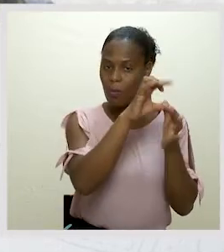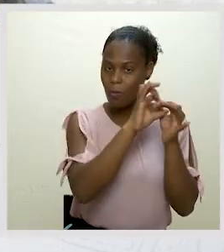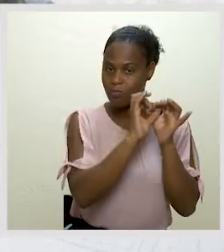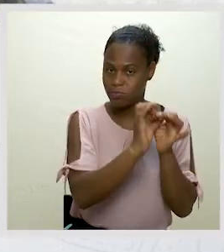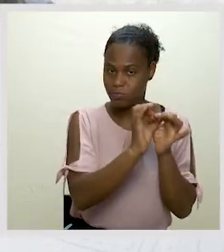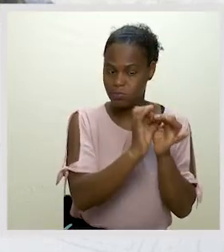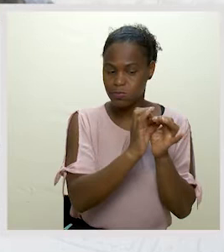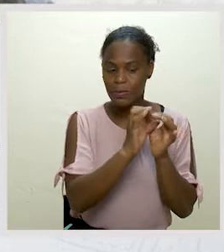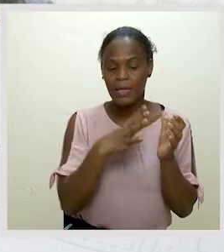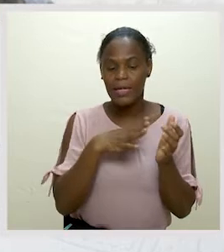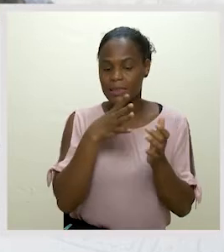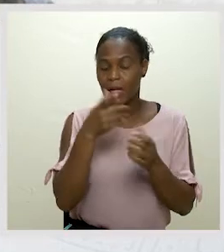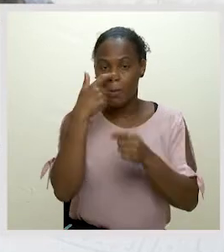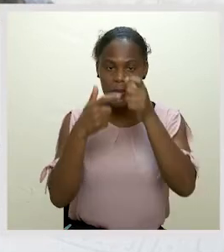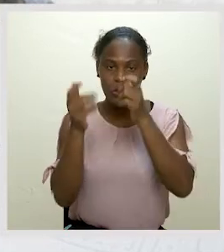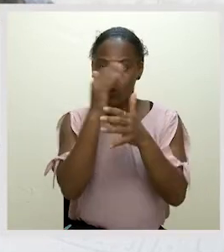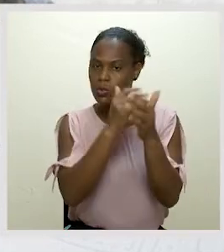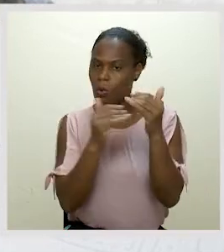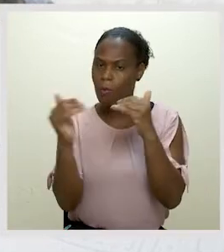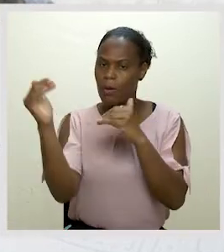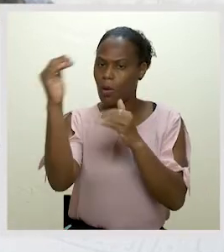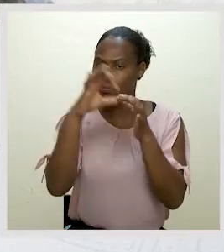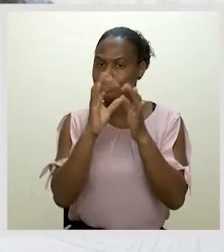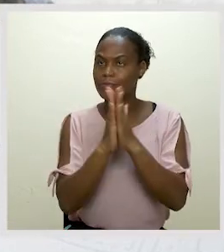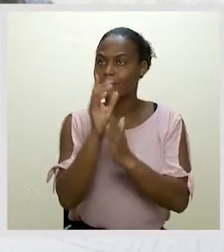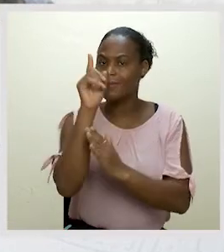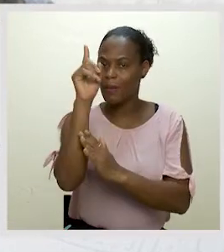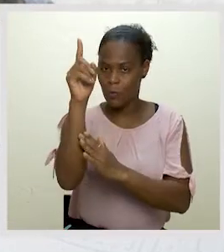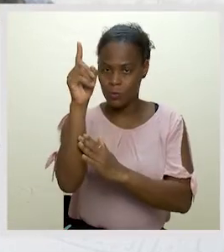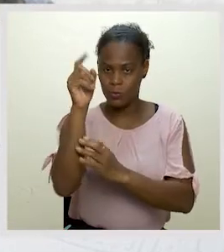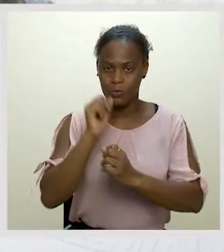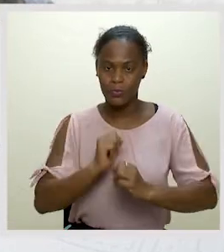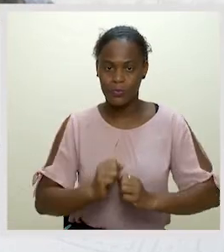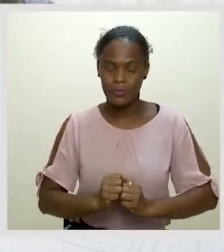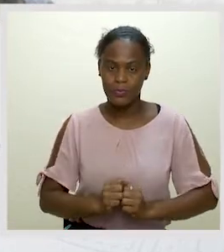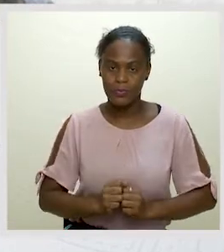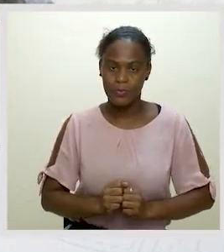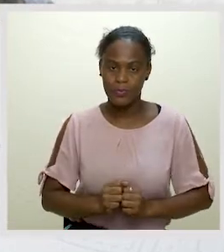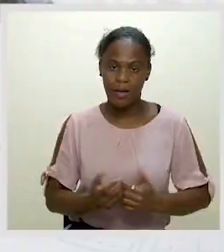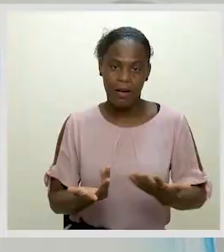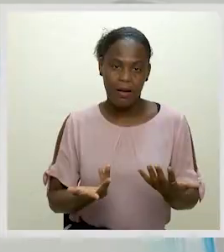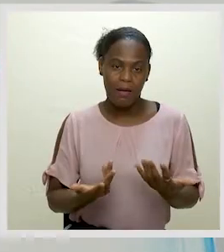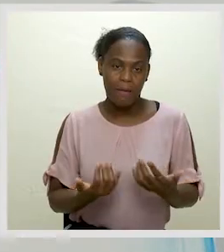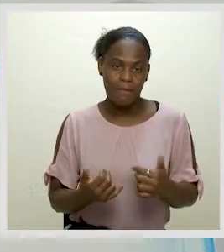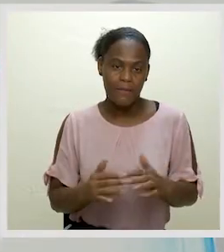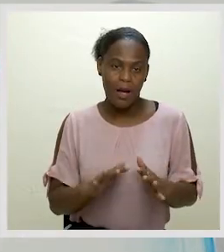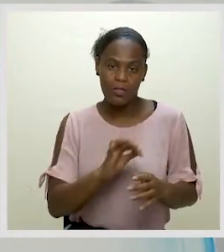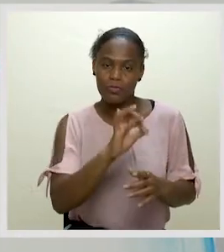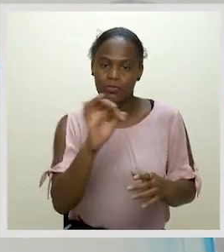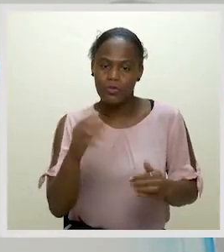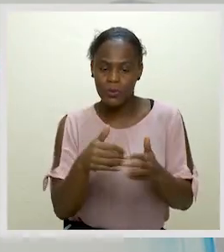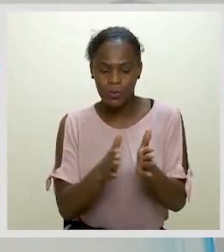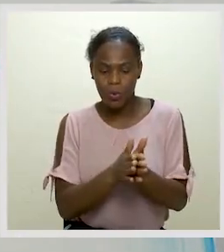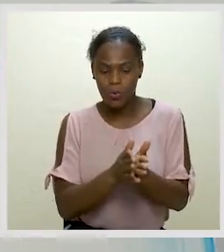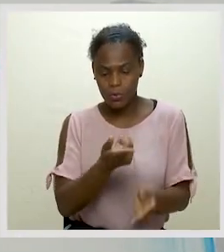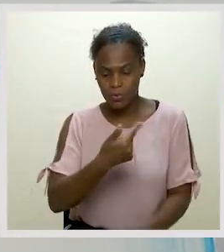divina, ou seja, um Criador Supremo que é Deus. Oh, minha gente, pessoal,